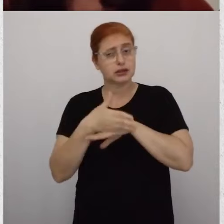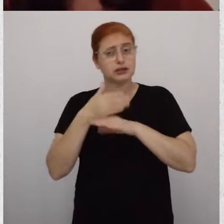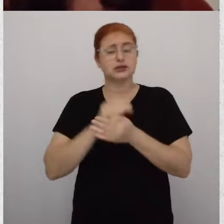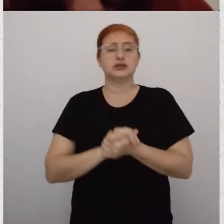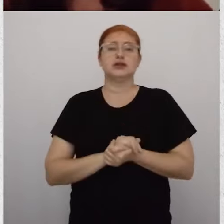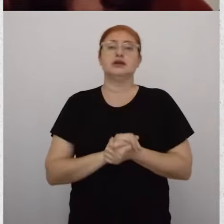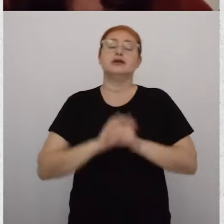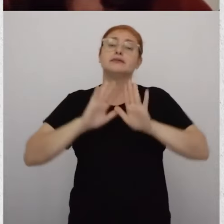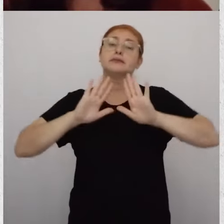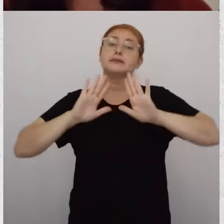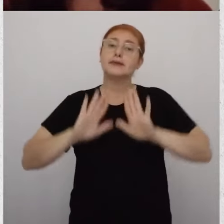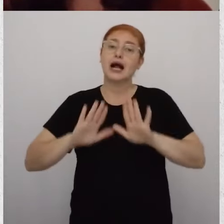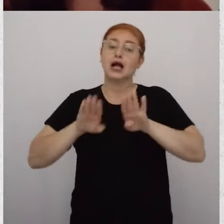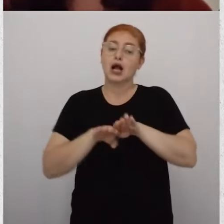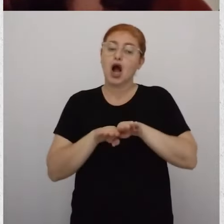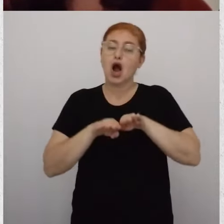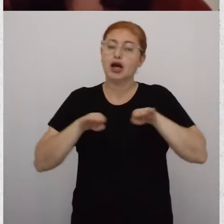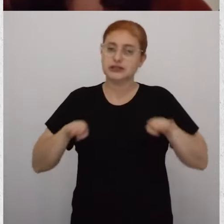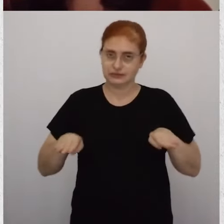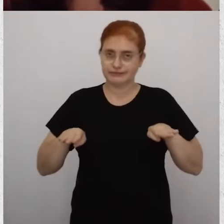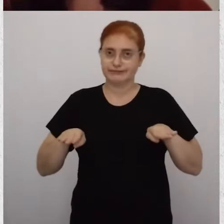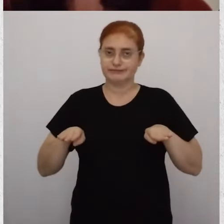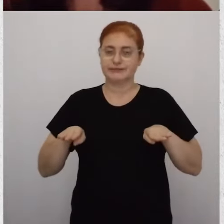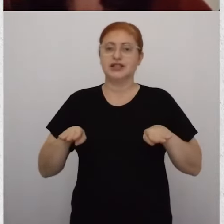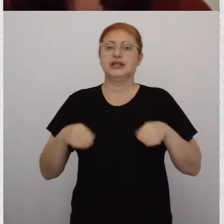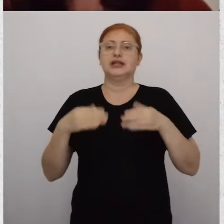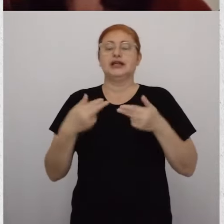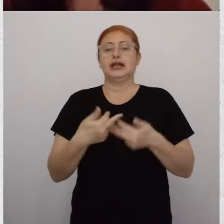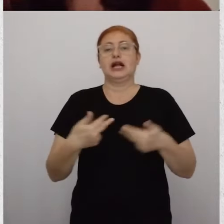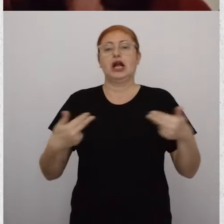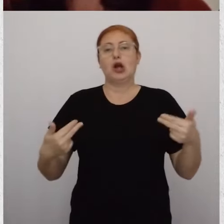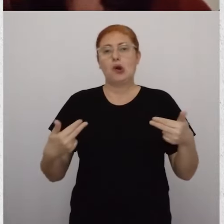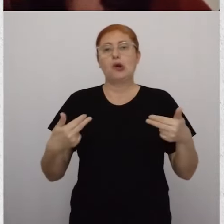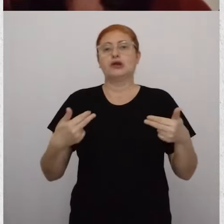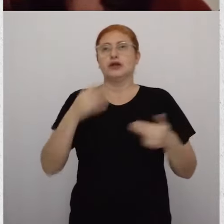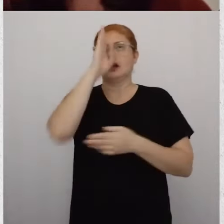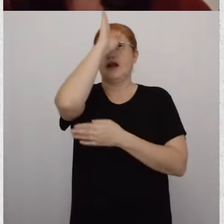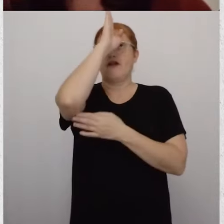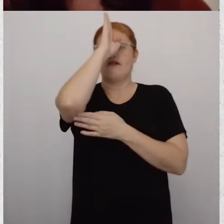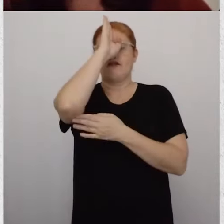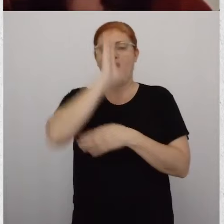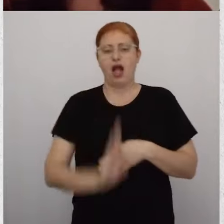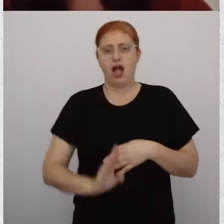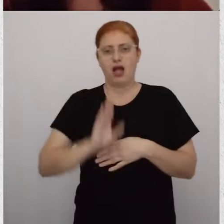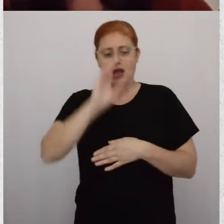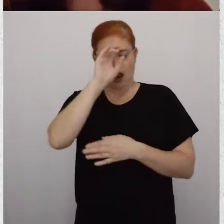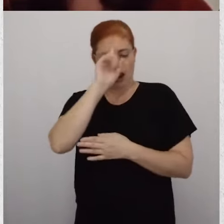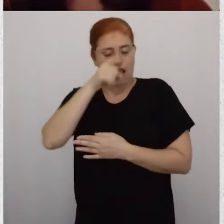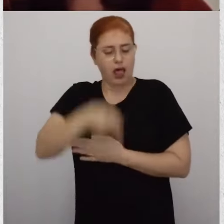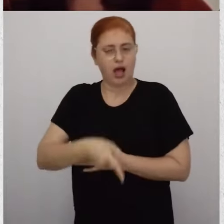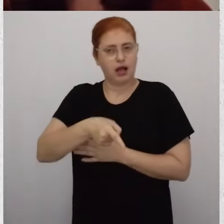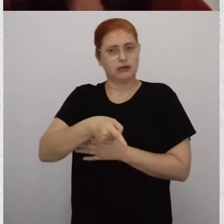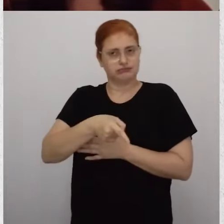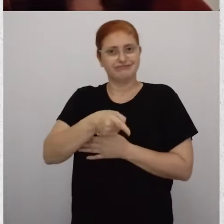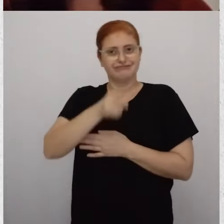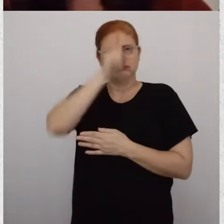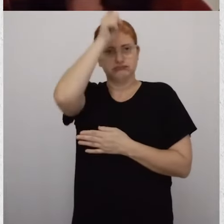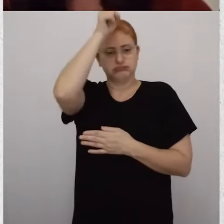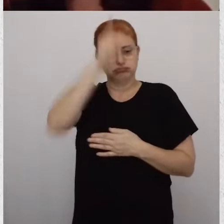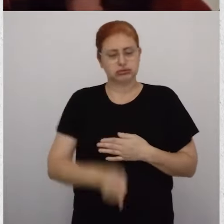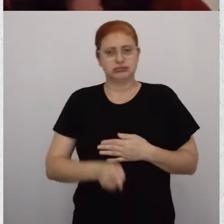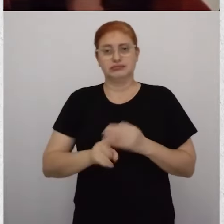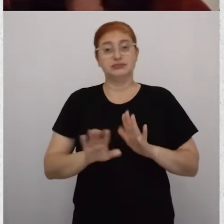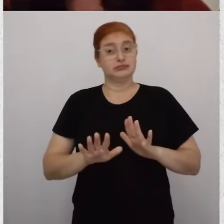participativos, mais horizontais, né? Que as coisas não sejam de cima para baixo, não sejam verticais.